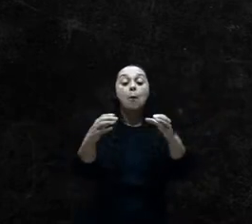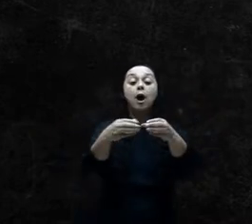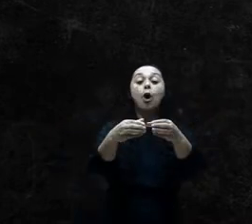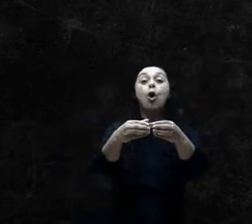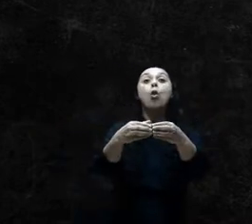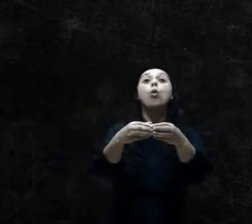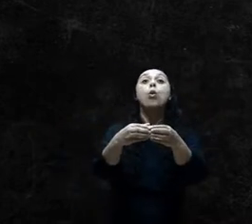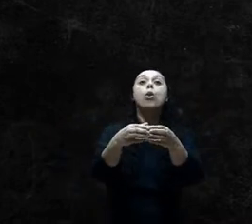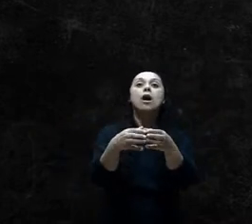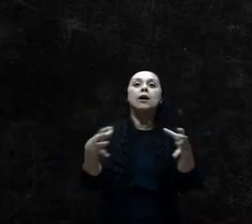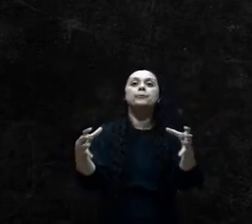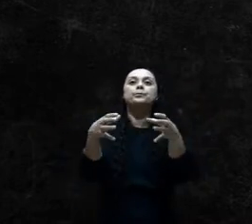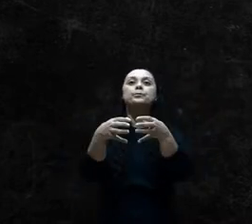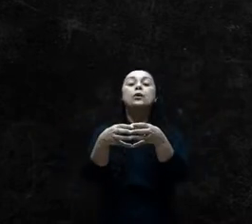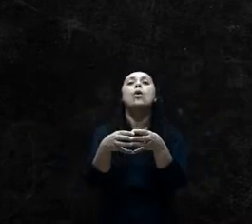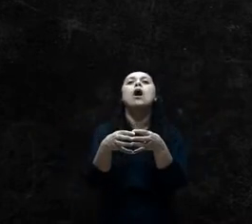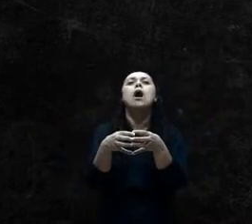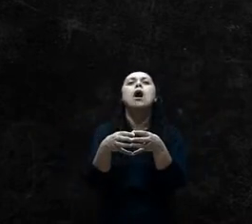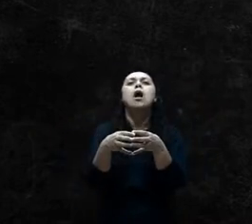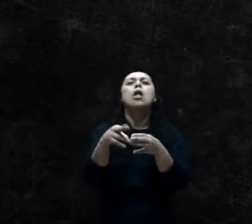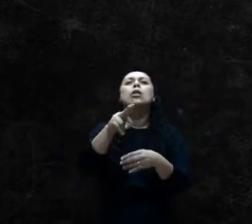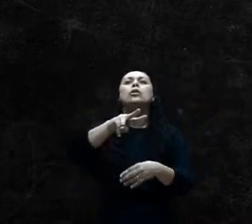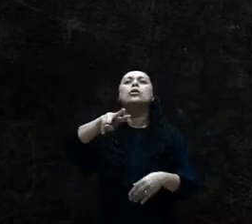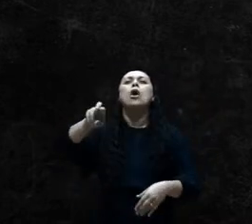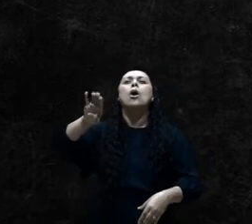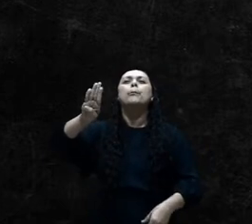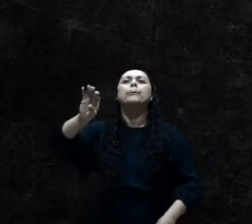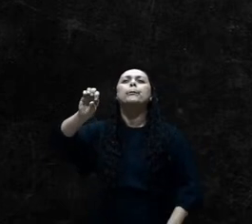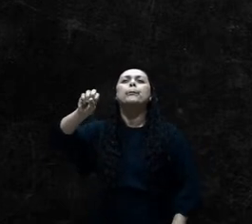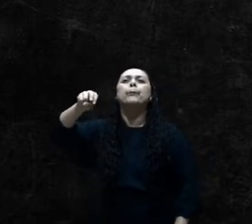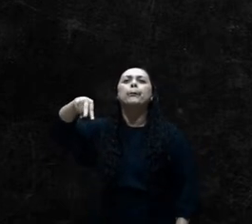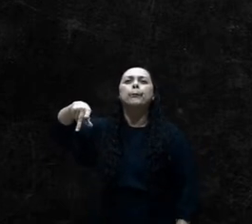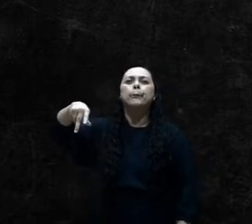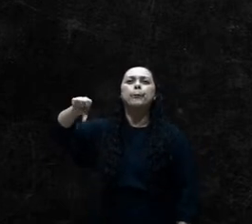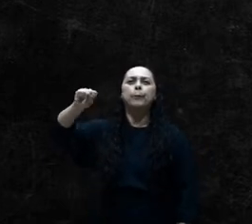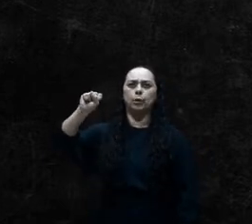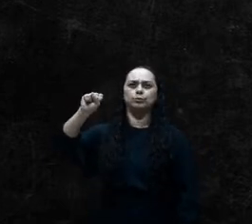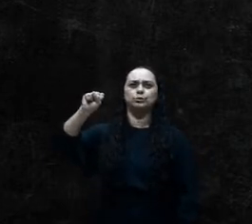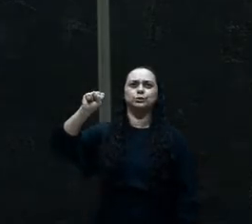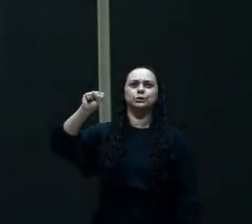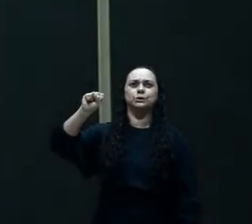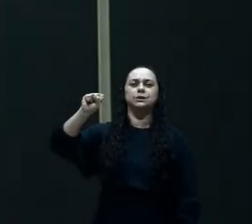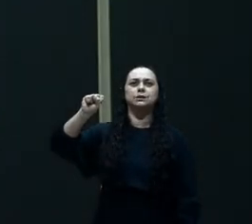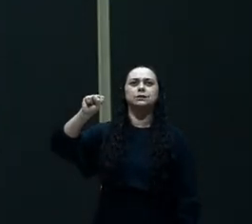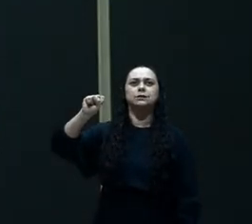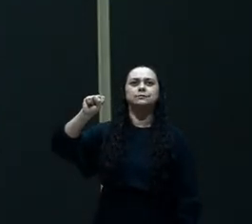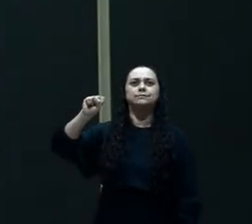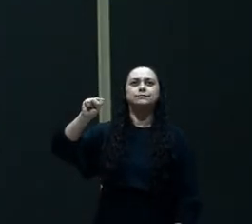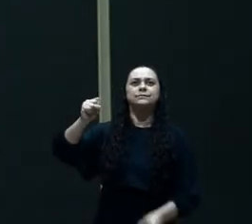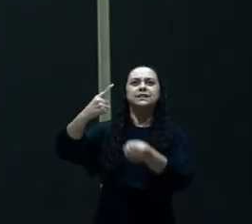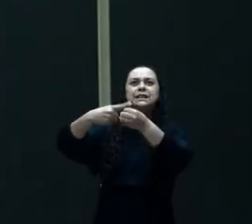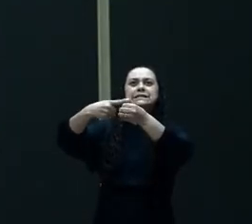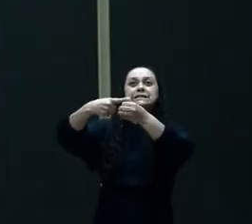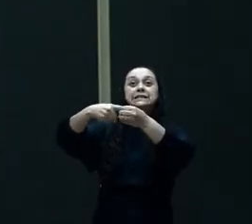da qual estava a cidade de Laia eu vou repetir 25